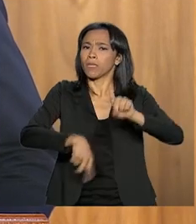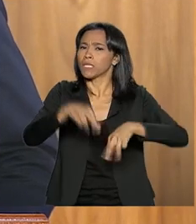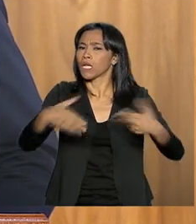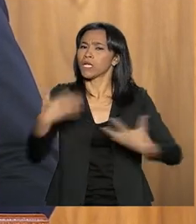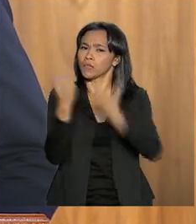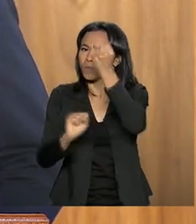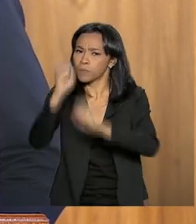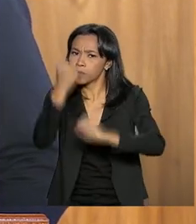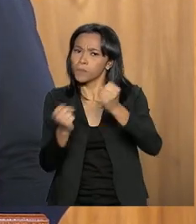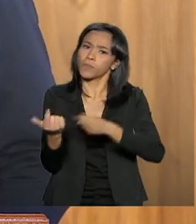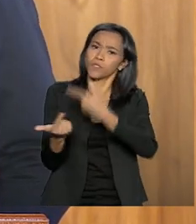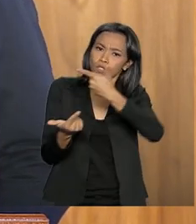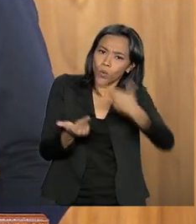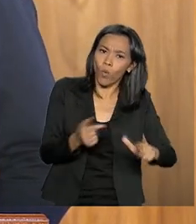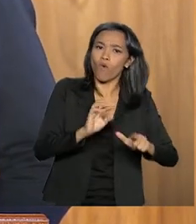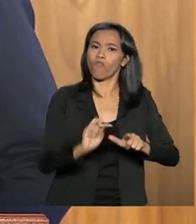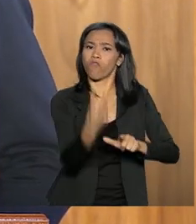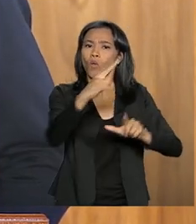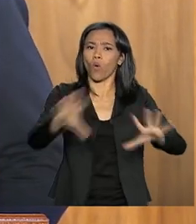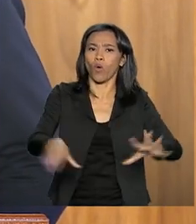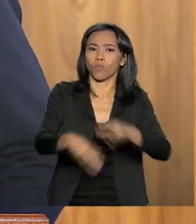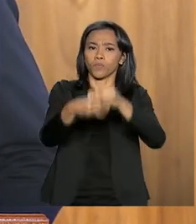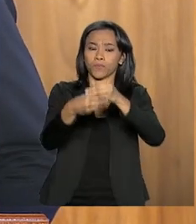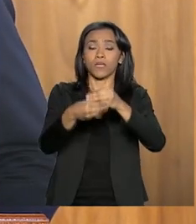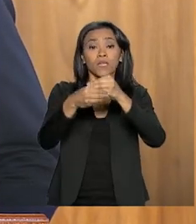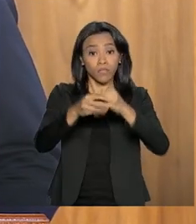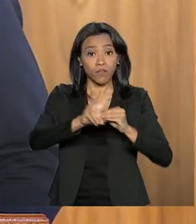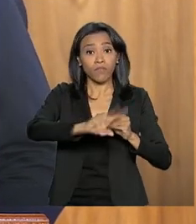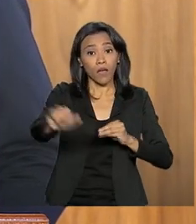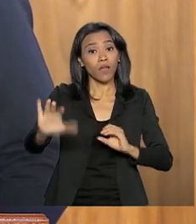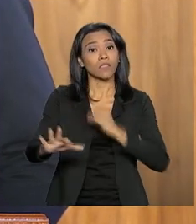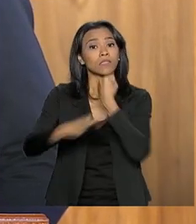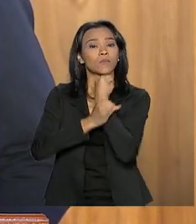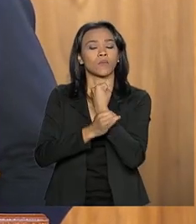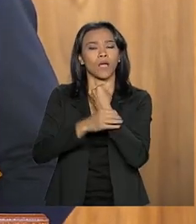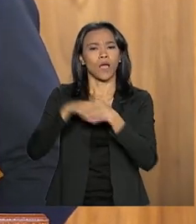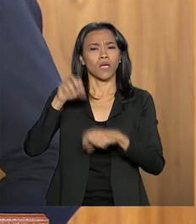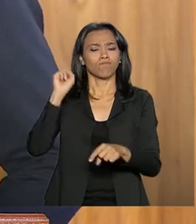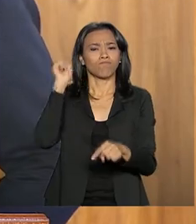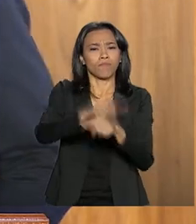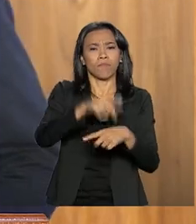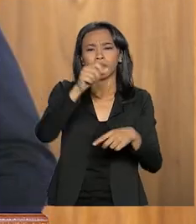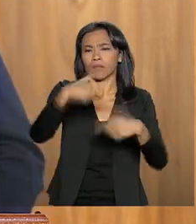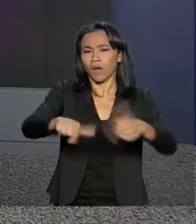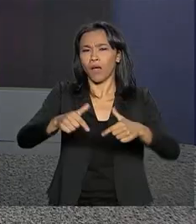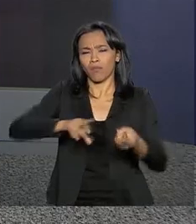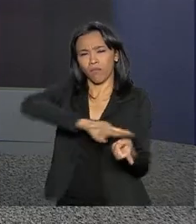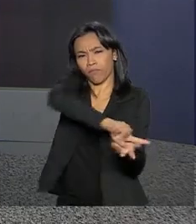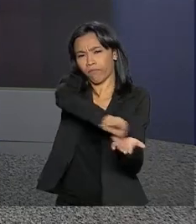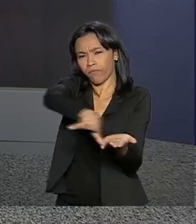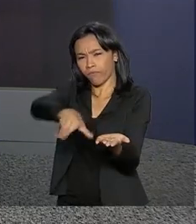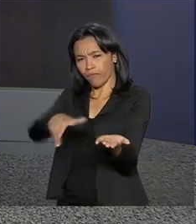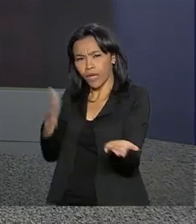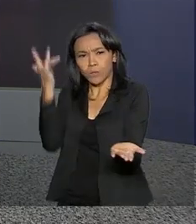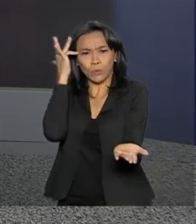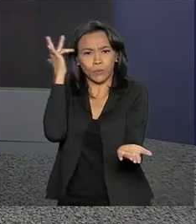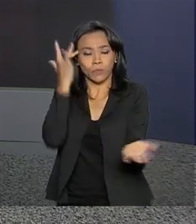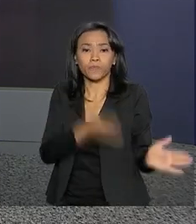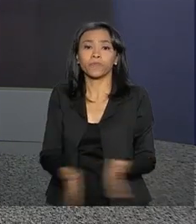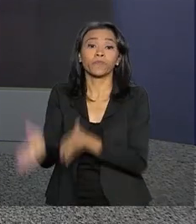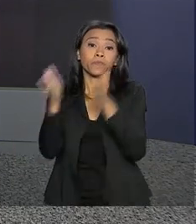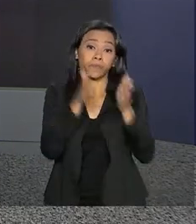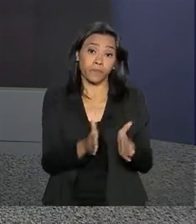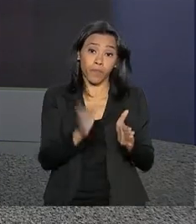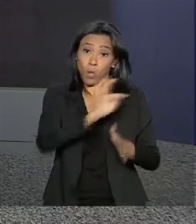alto valor agregado, que garante empregos de qualidade em diversos setores. Já o presidente